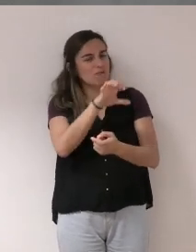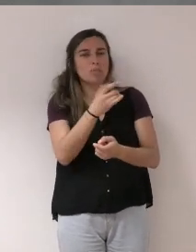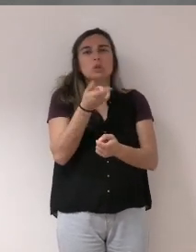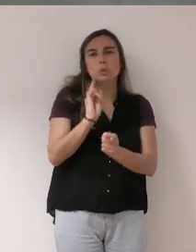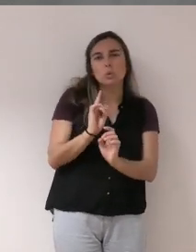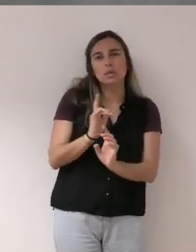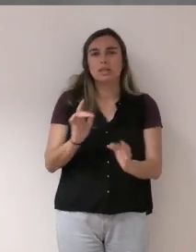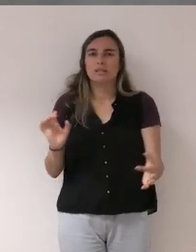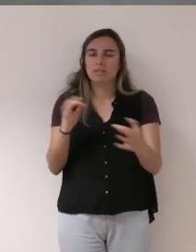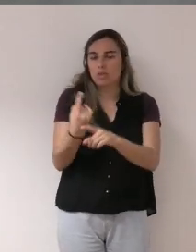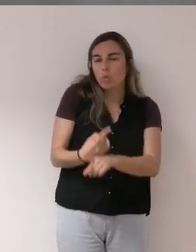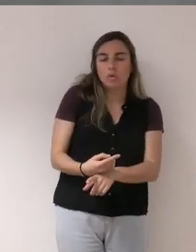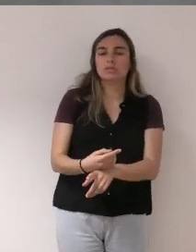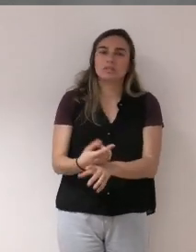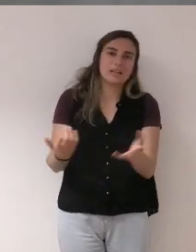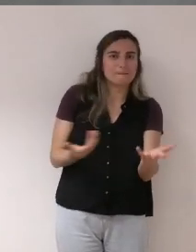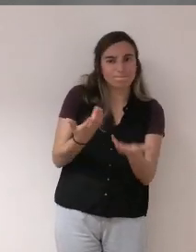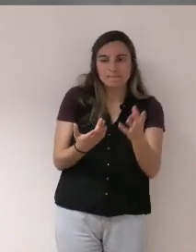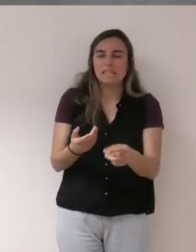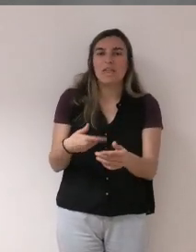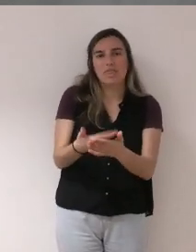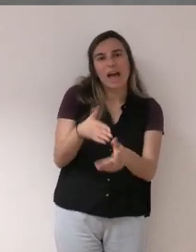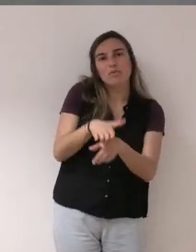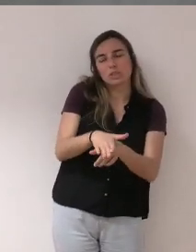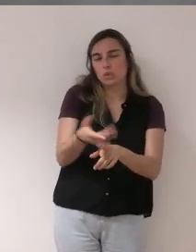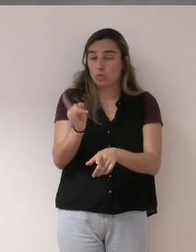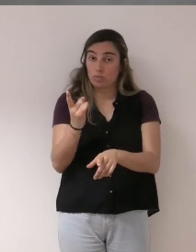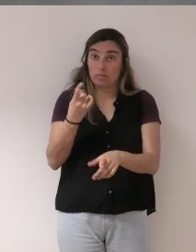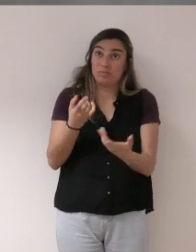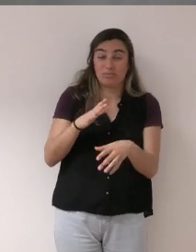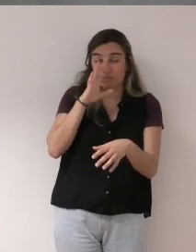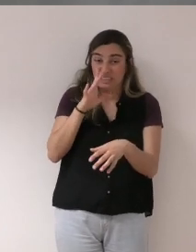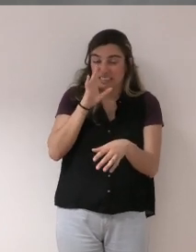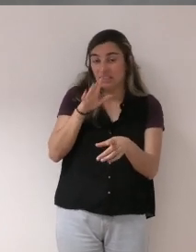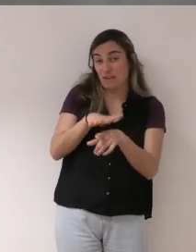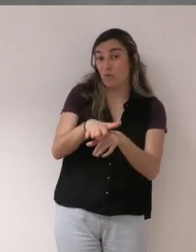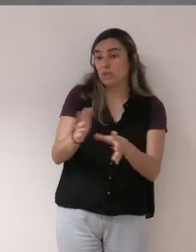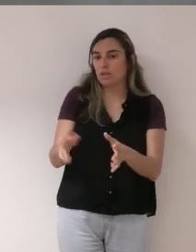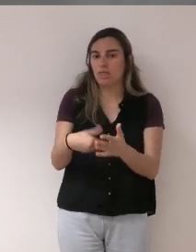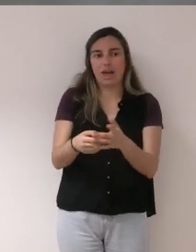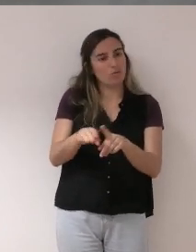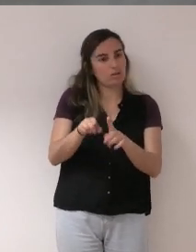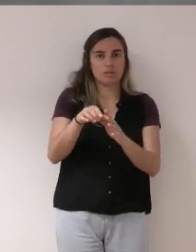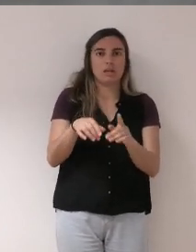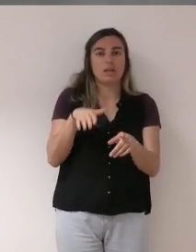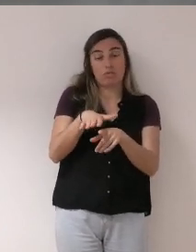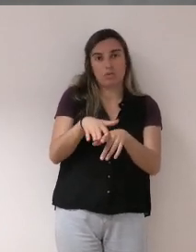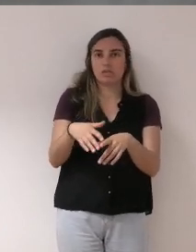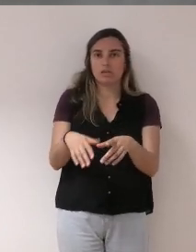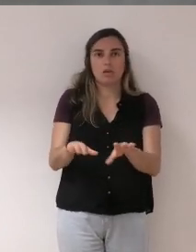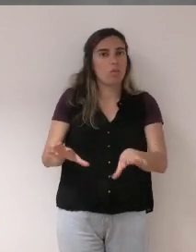elemento determinante. Porque, de outro modo, estaríamos tão condicionados quanto qualquer outro modelo formal clássico.